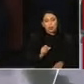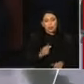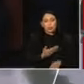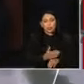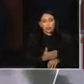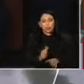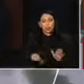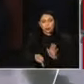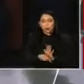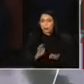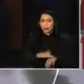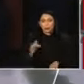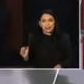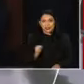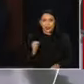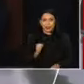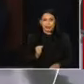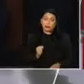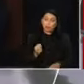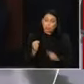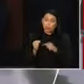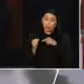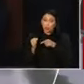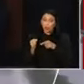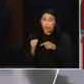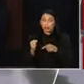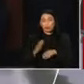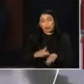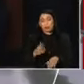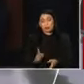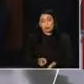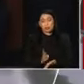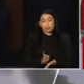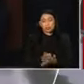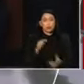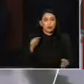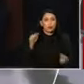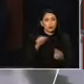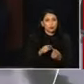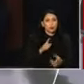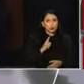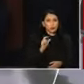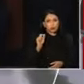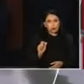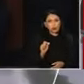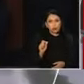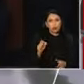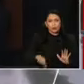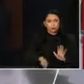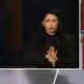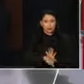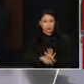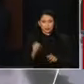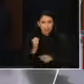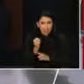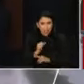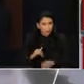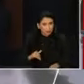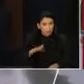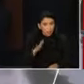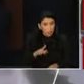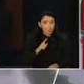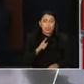prevalece. Nesse segmento, se um dano qualificado for cometido com o propósito de viabilizar um crime mais grave, é este o último